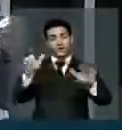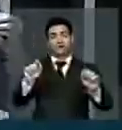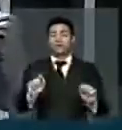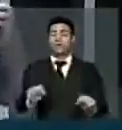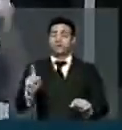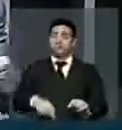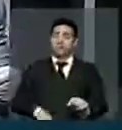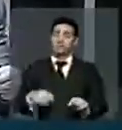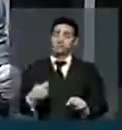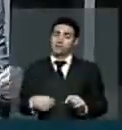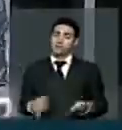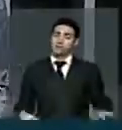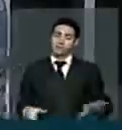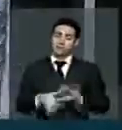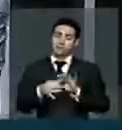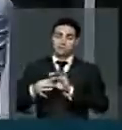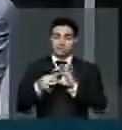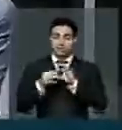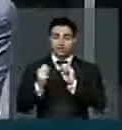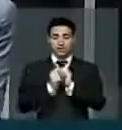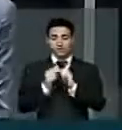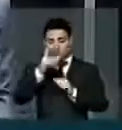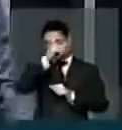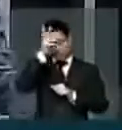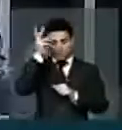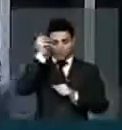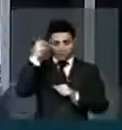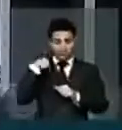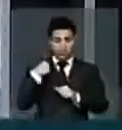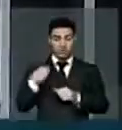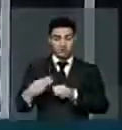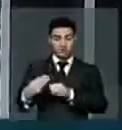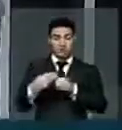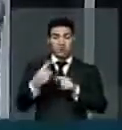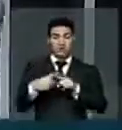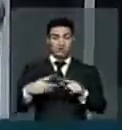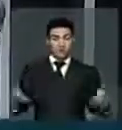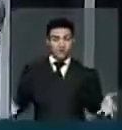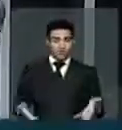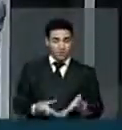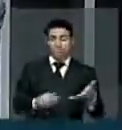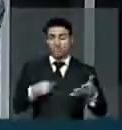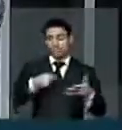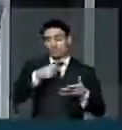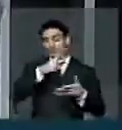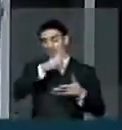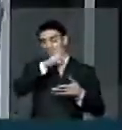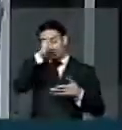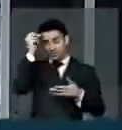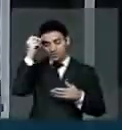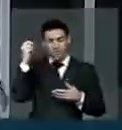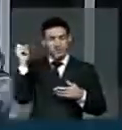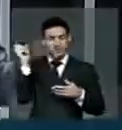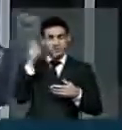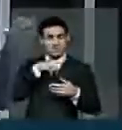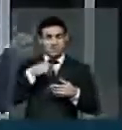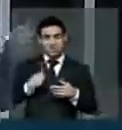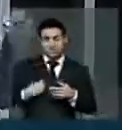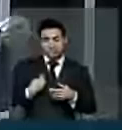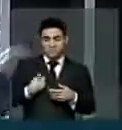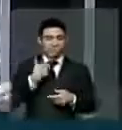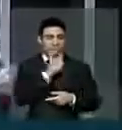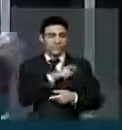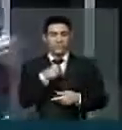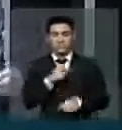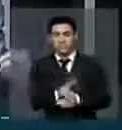que tem que haver a parceria com as prefeituras municipais, porque hoje as prefeituras, pelas dificuldades financeiras que enfrentam, não têm condições de